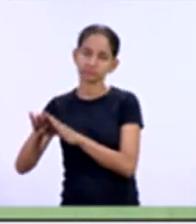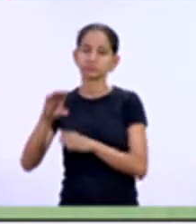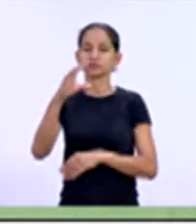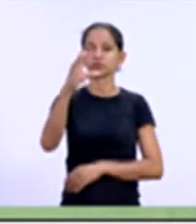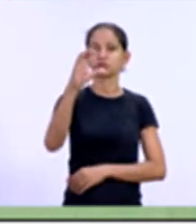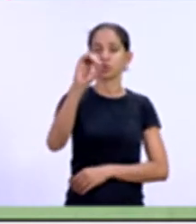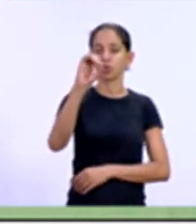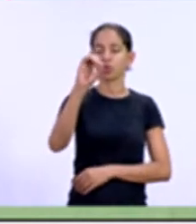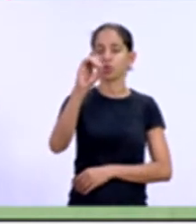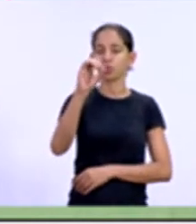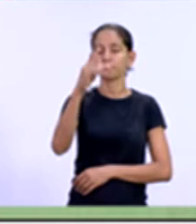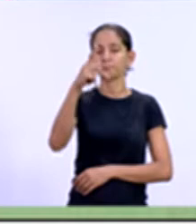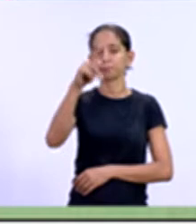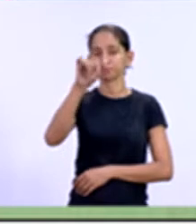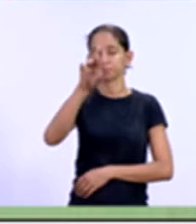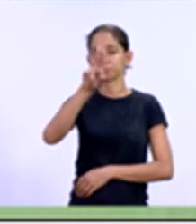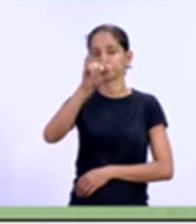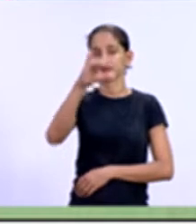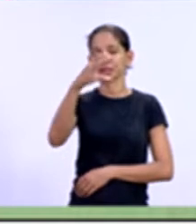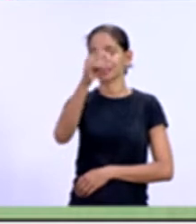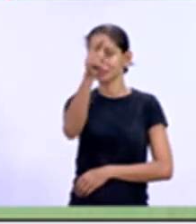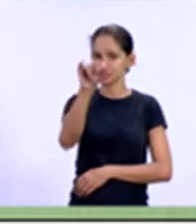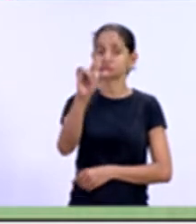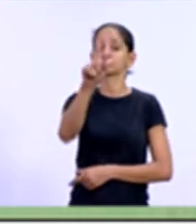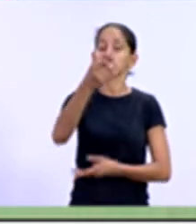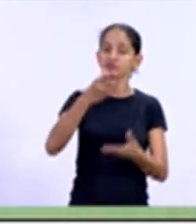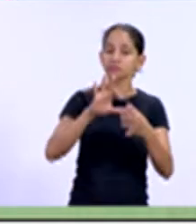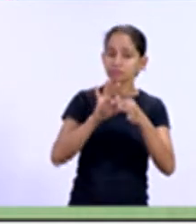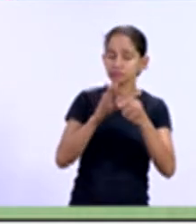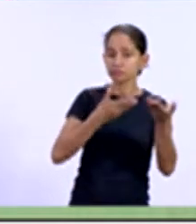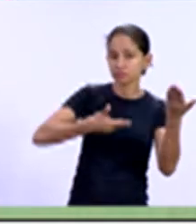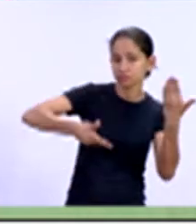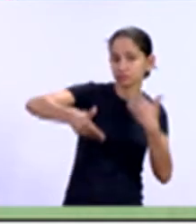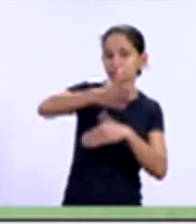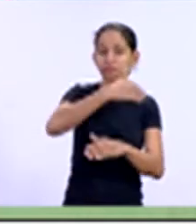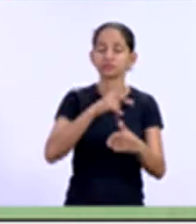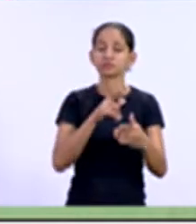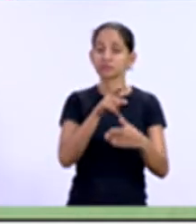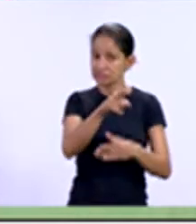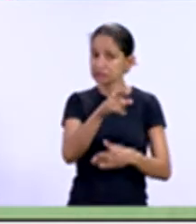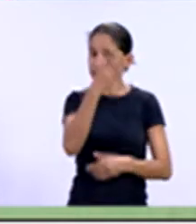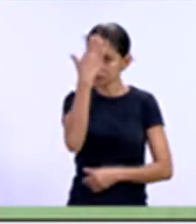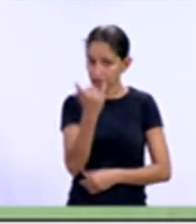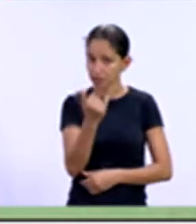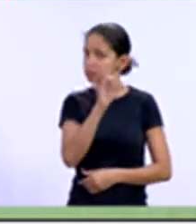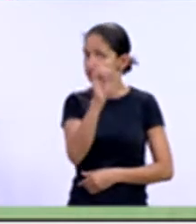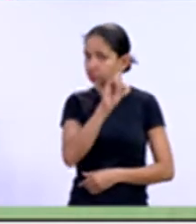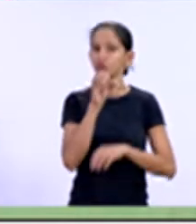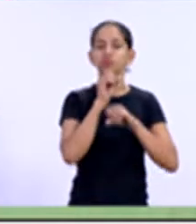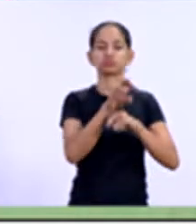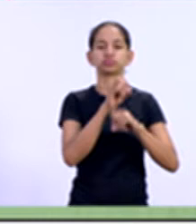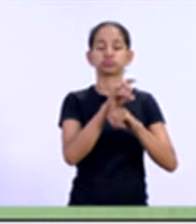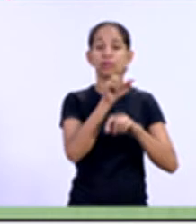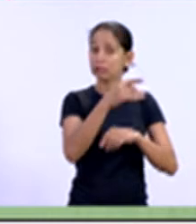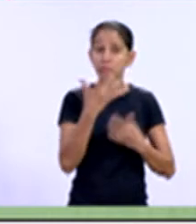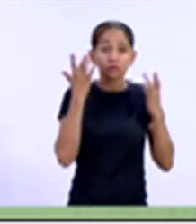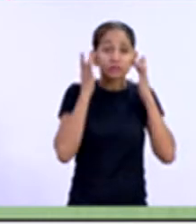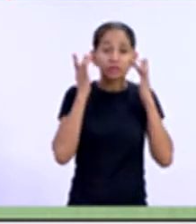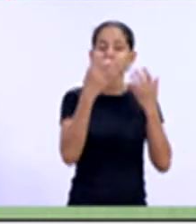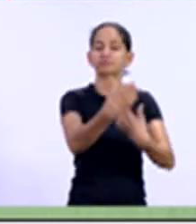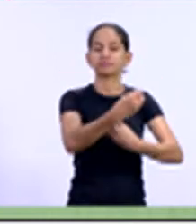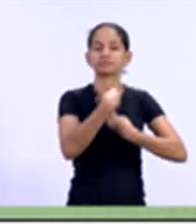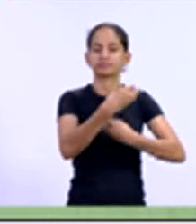a disposição para auxiliar outrem, somar esforços para alcançar um objetivo em